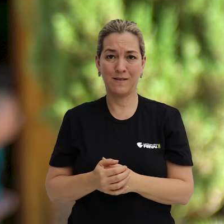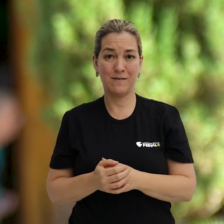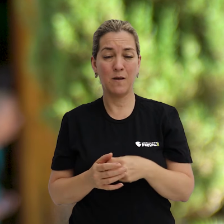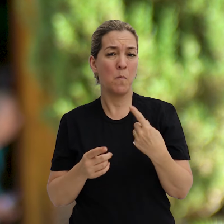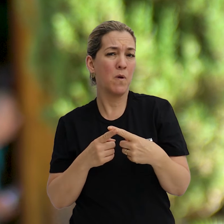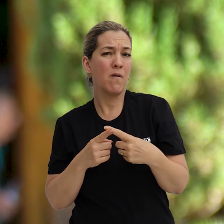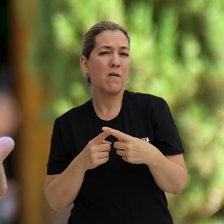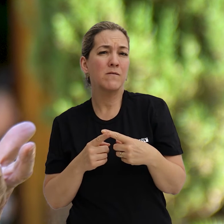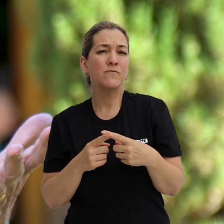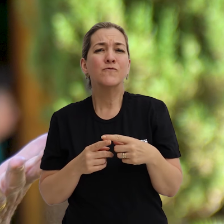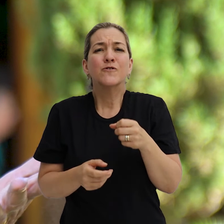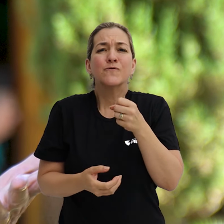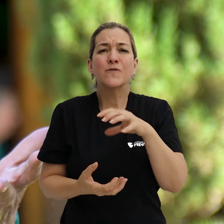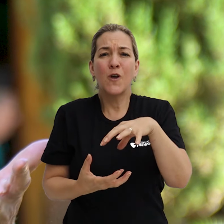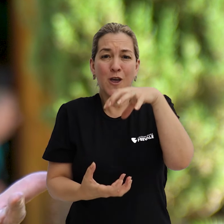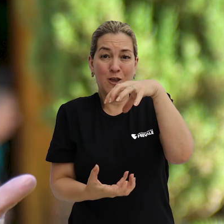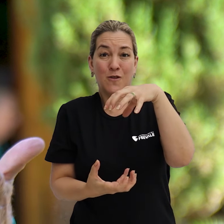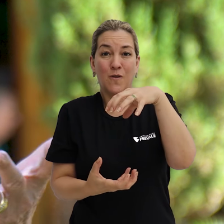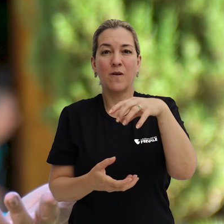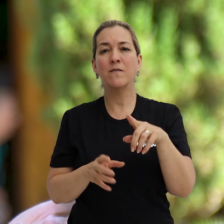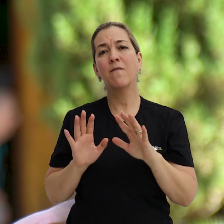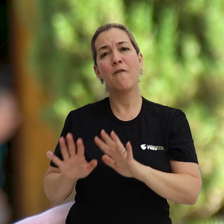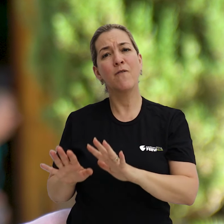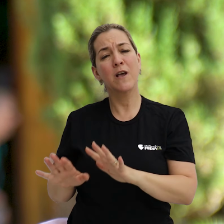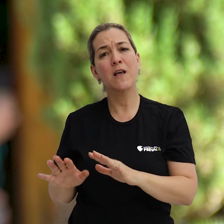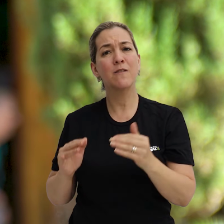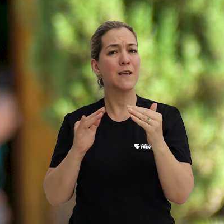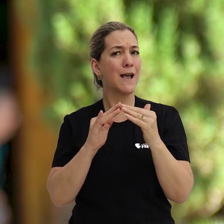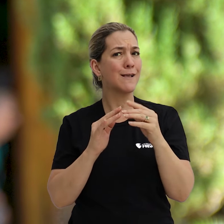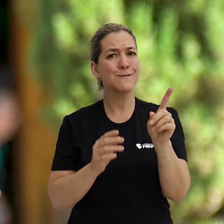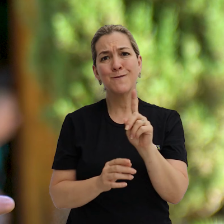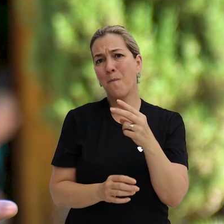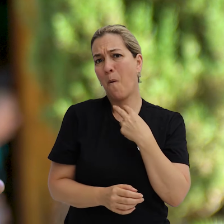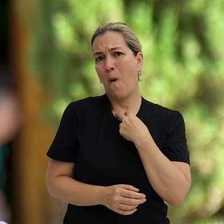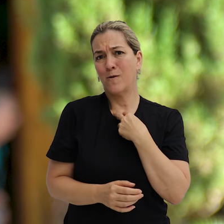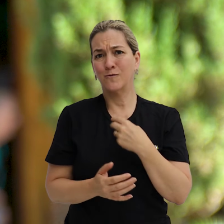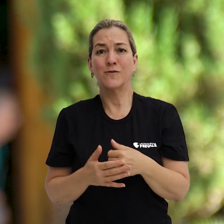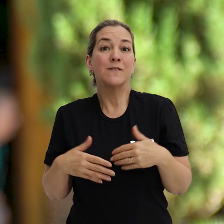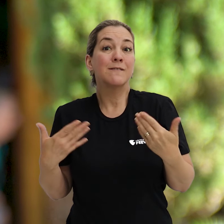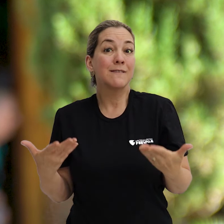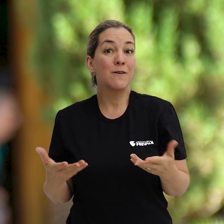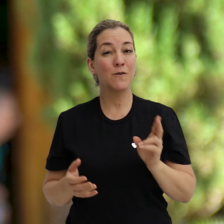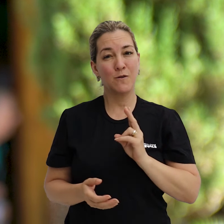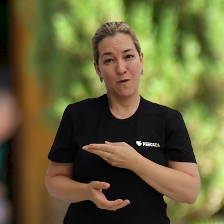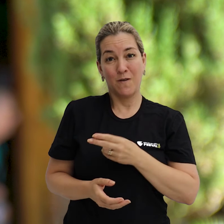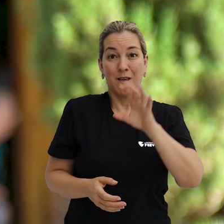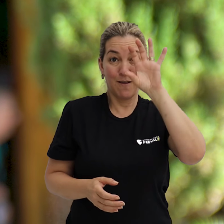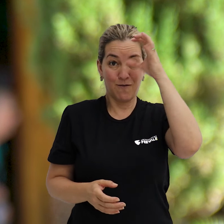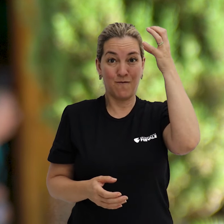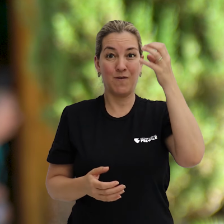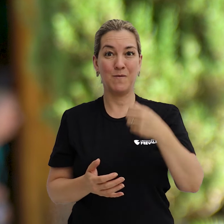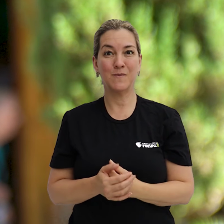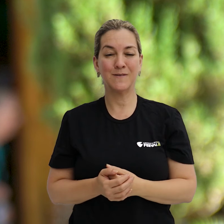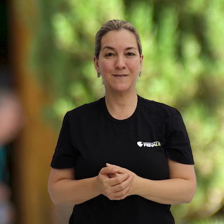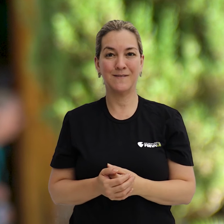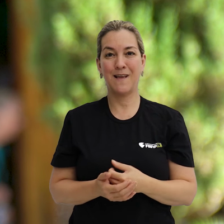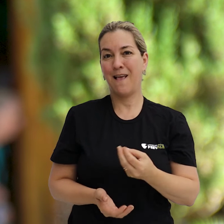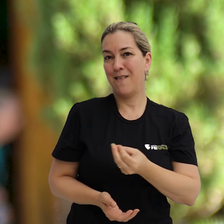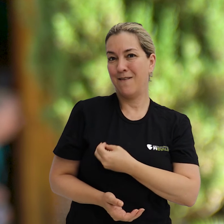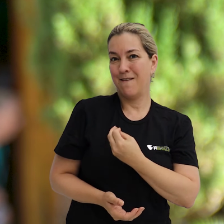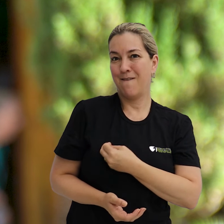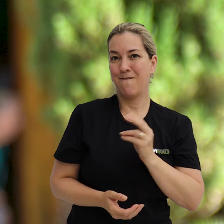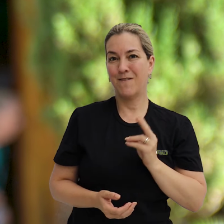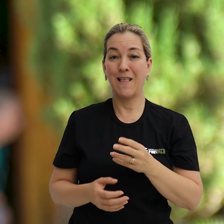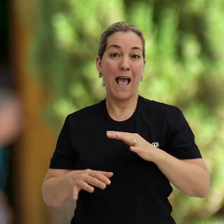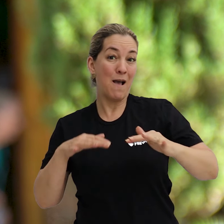Que a gente fica idosa e vai ficando em casa. Isso não dá. Então, nós resolvemos. A